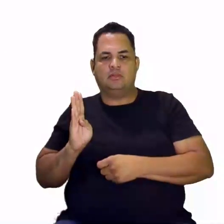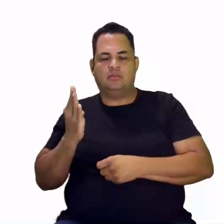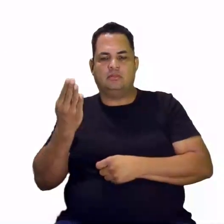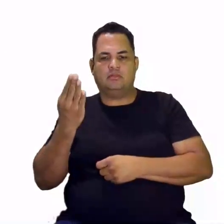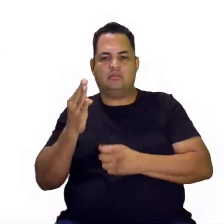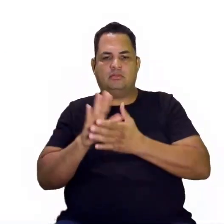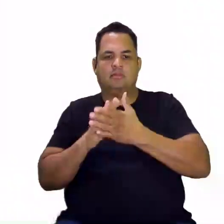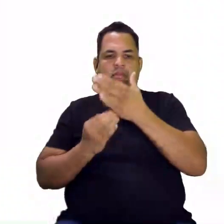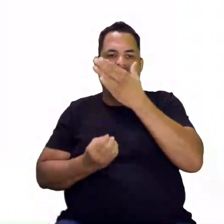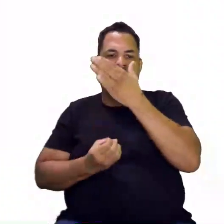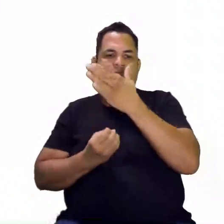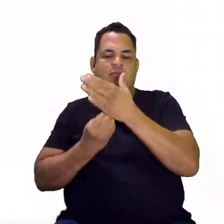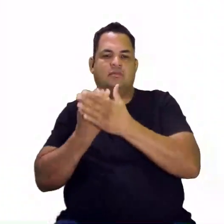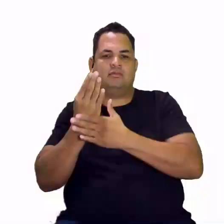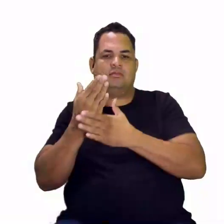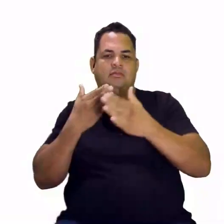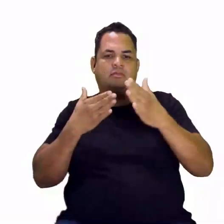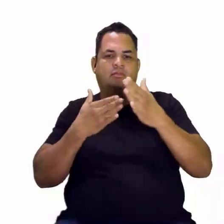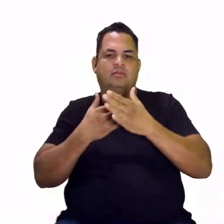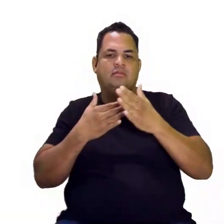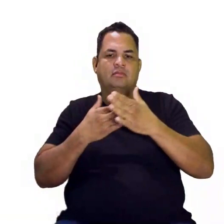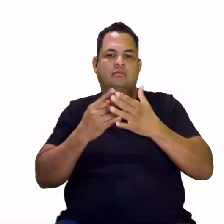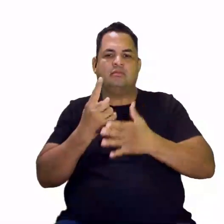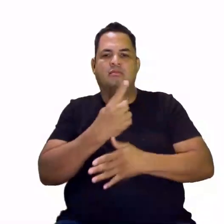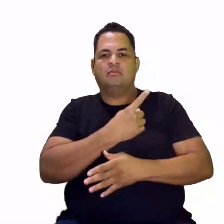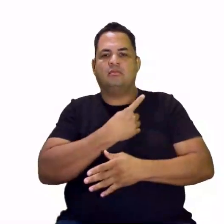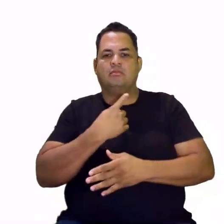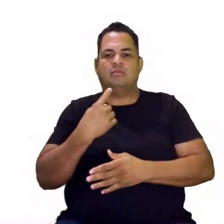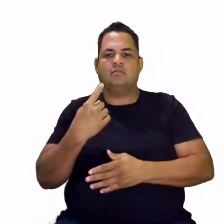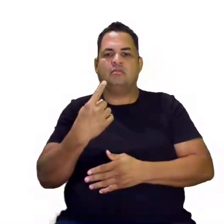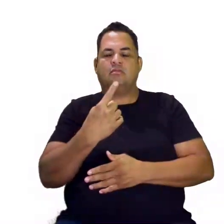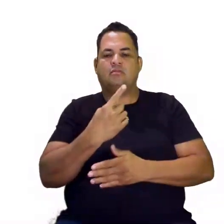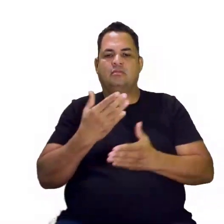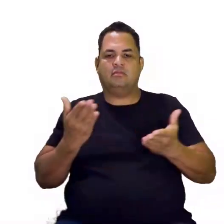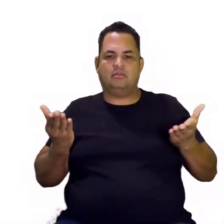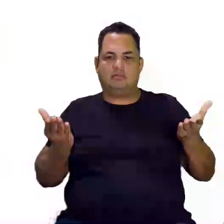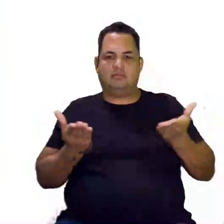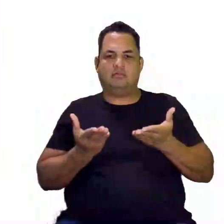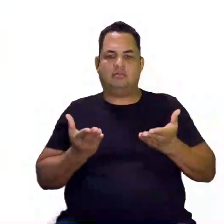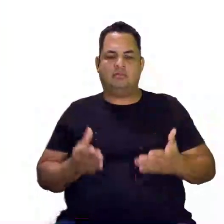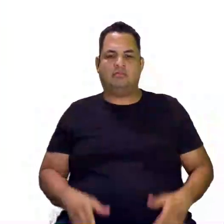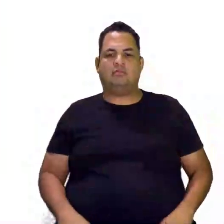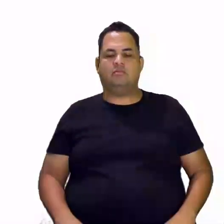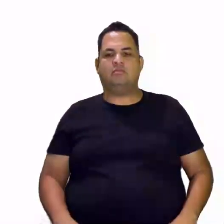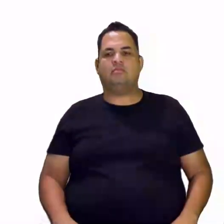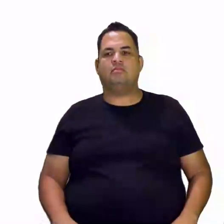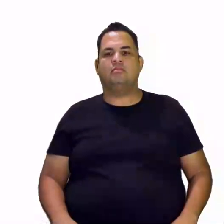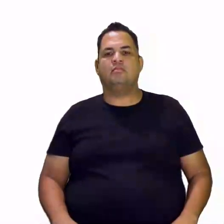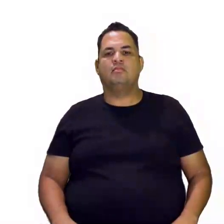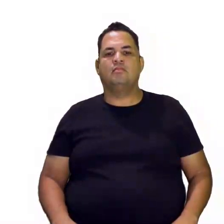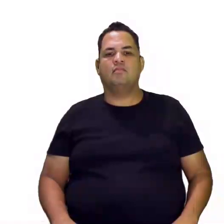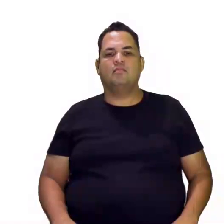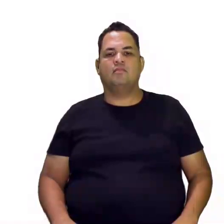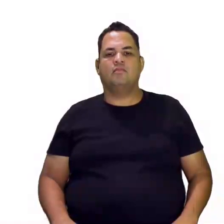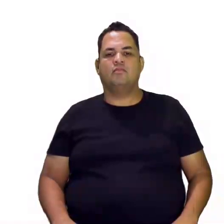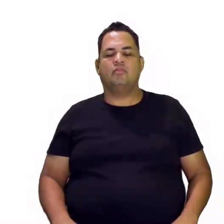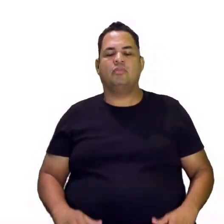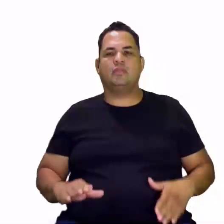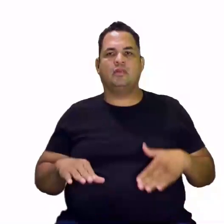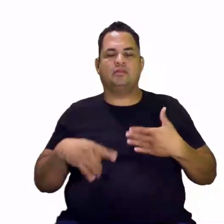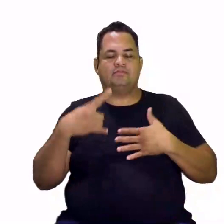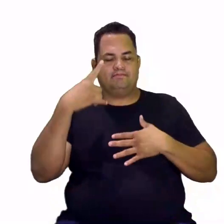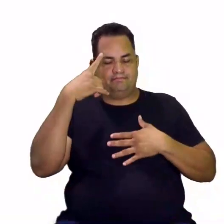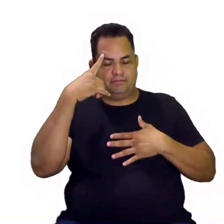Desde a sua origem até os nossos dias atuais. Então, gente, quando a gente pensa no